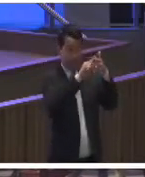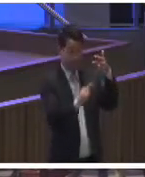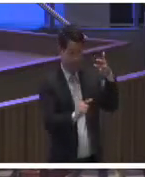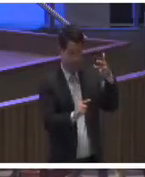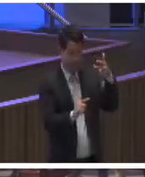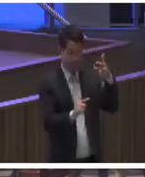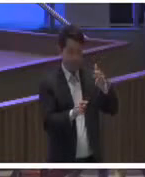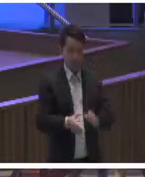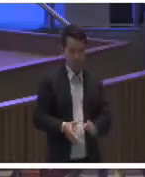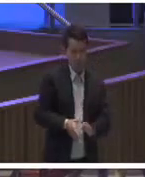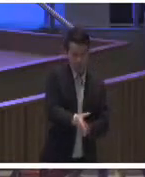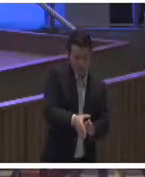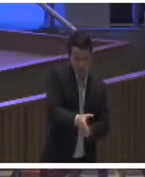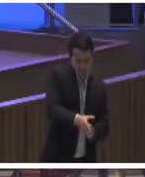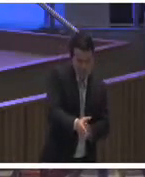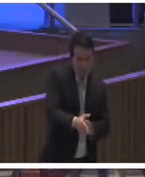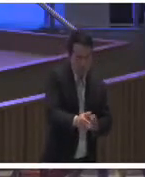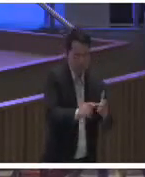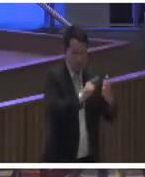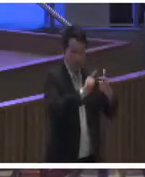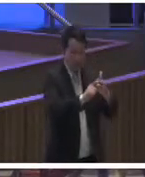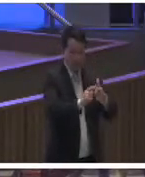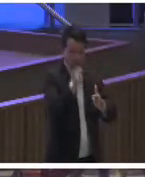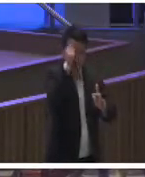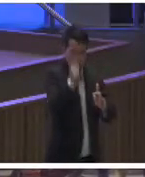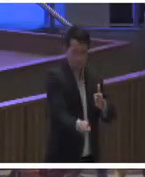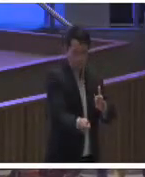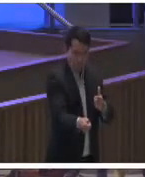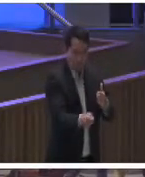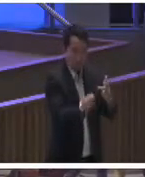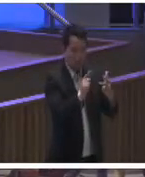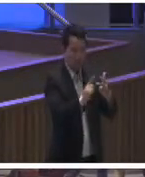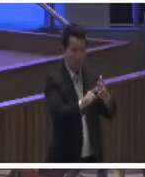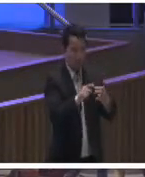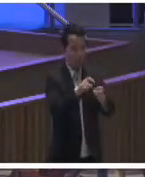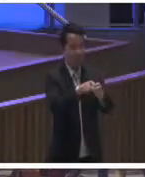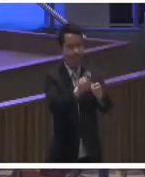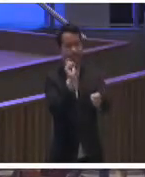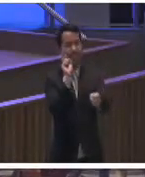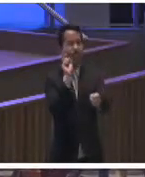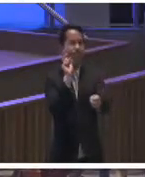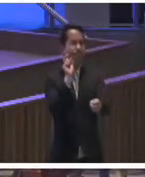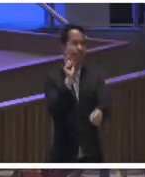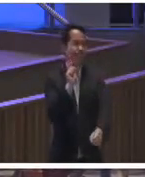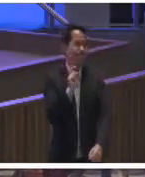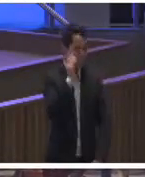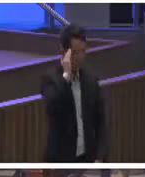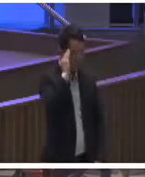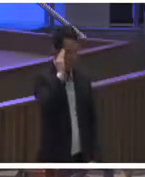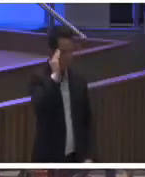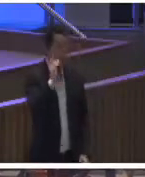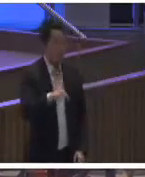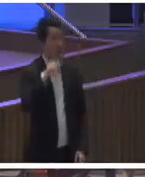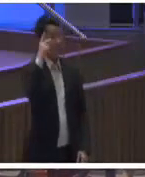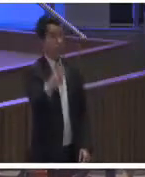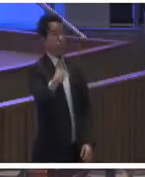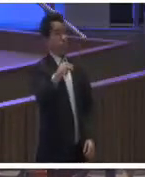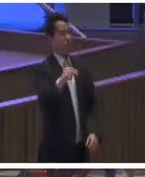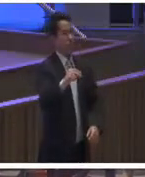atitude, diz, olha, ele não é mais parte desse corpo espiritual. E essa é uma coisa muito